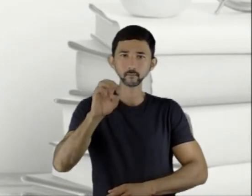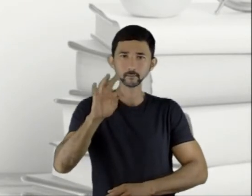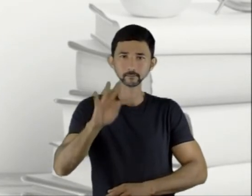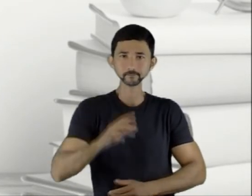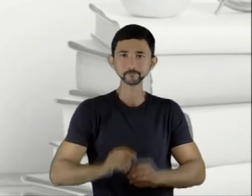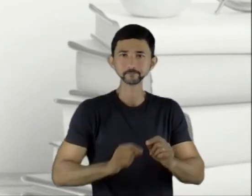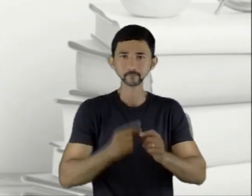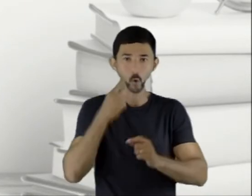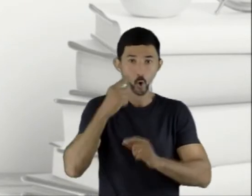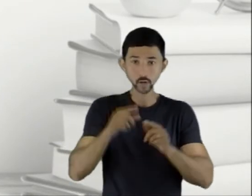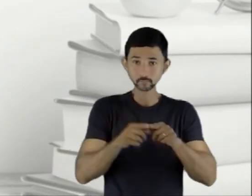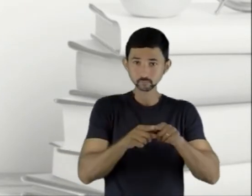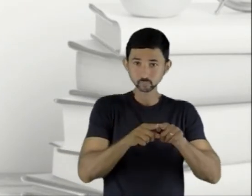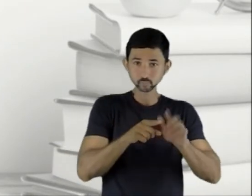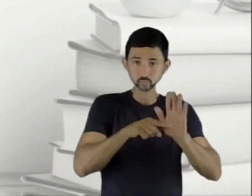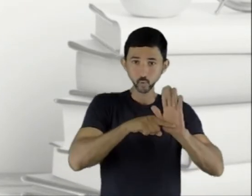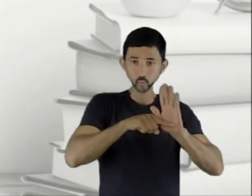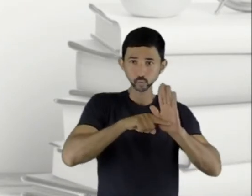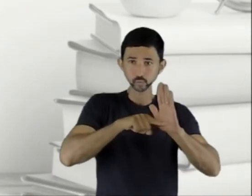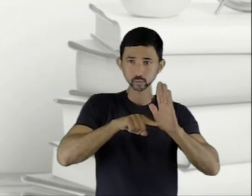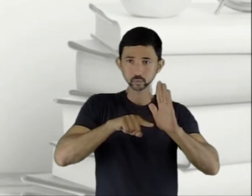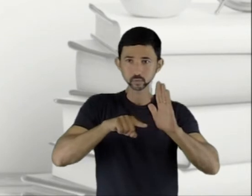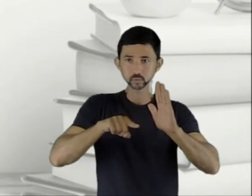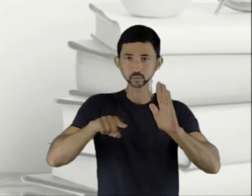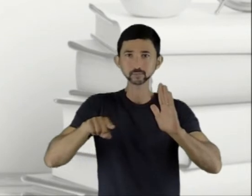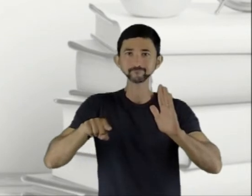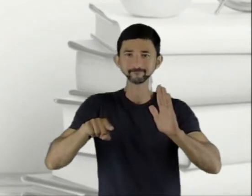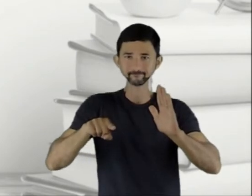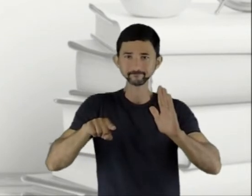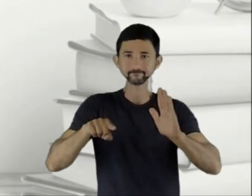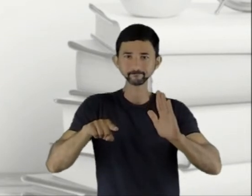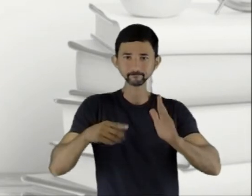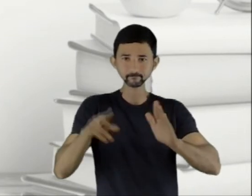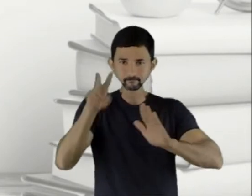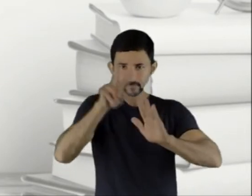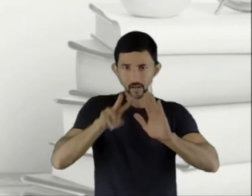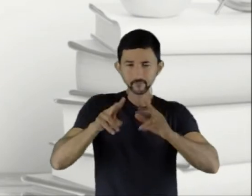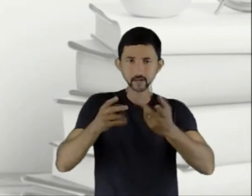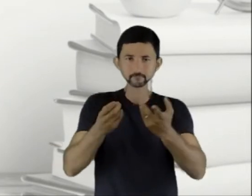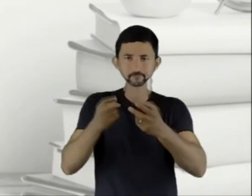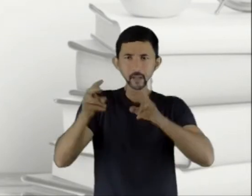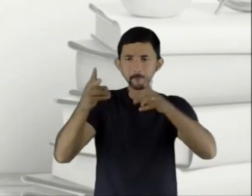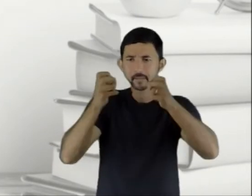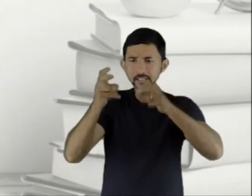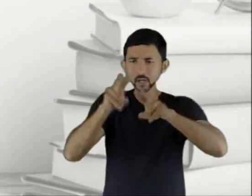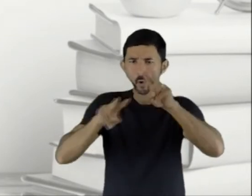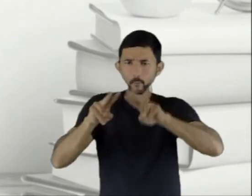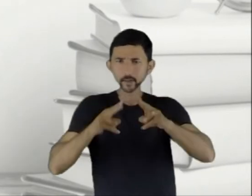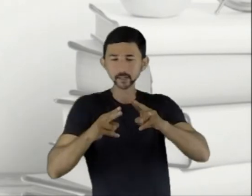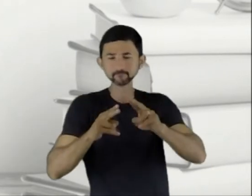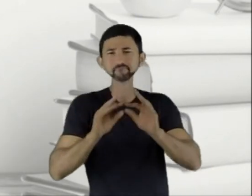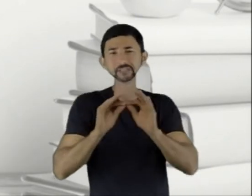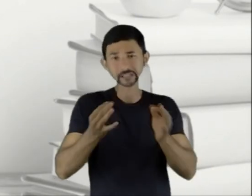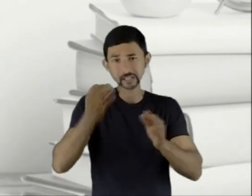o efeito visual no entendimento. É bem mais simples do que, às vezes, apresentar somente os números.